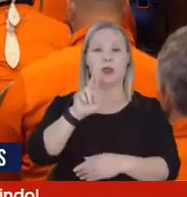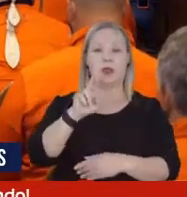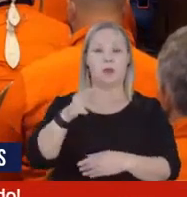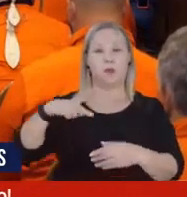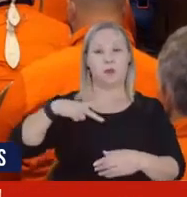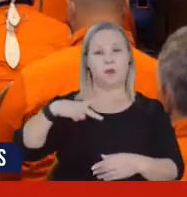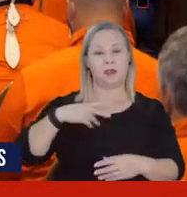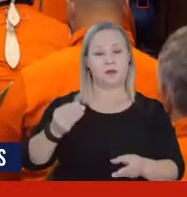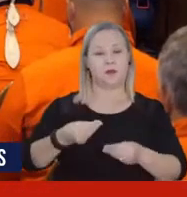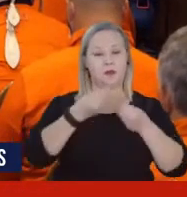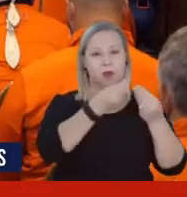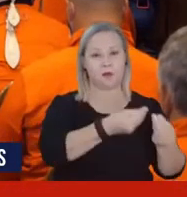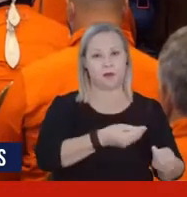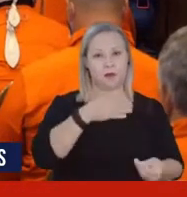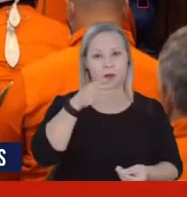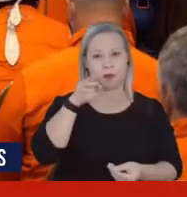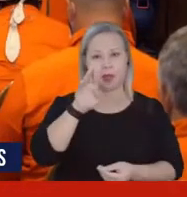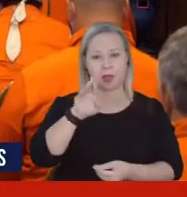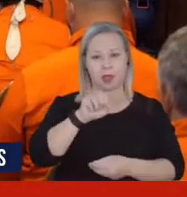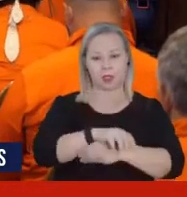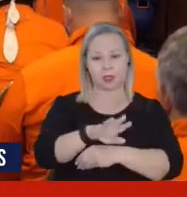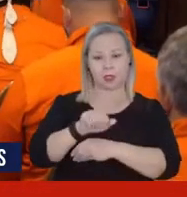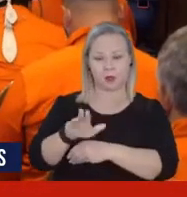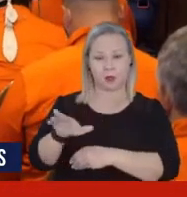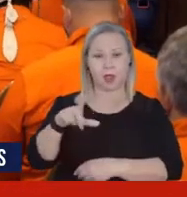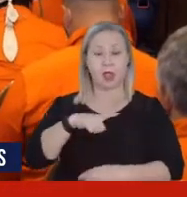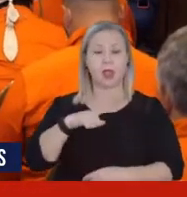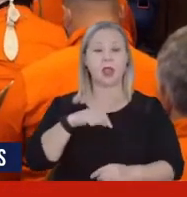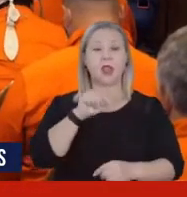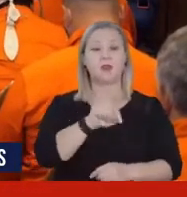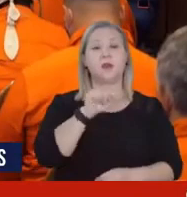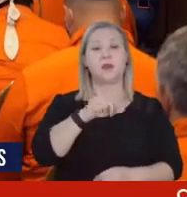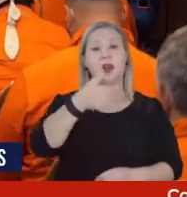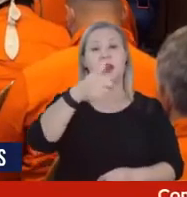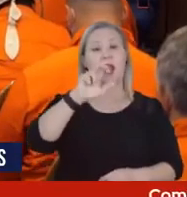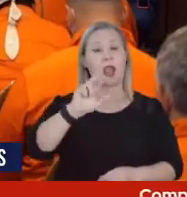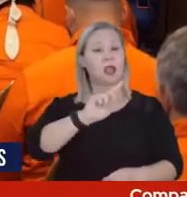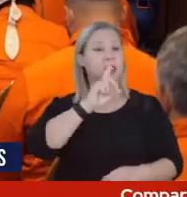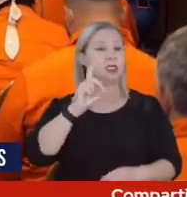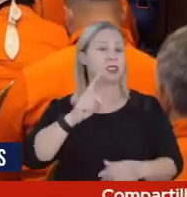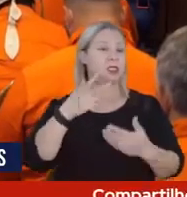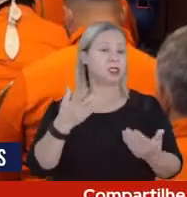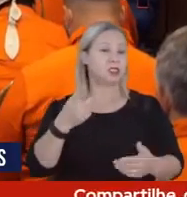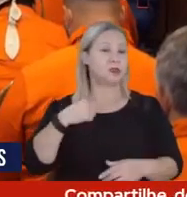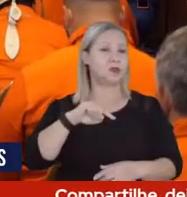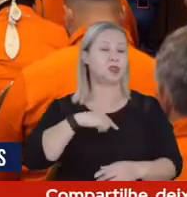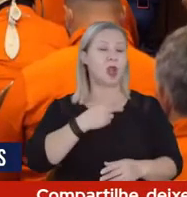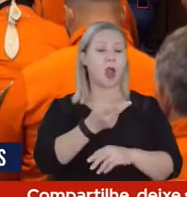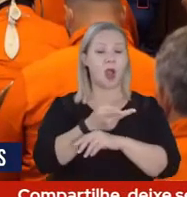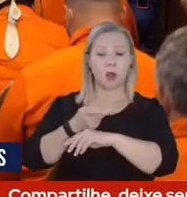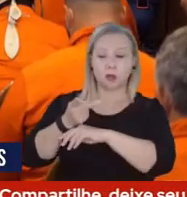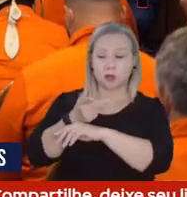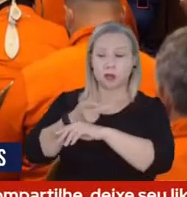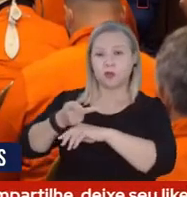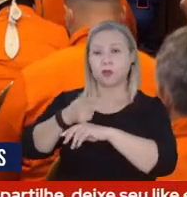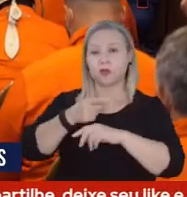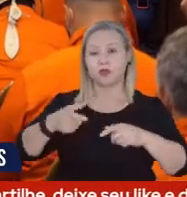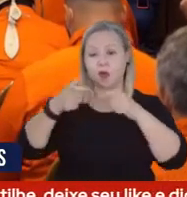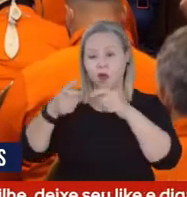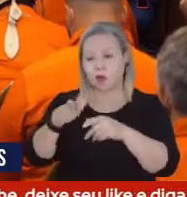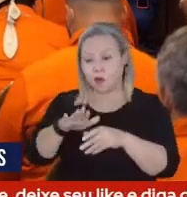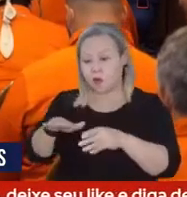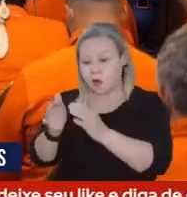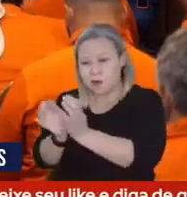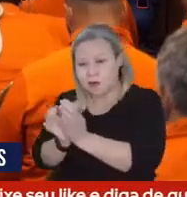distribuidora. Nós tivemos ali 15 dias para a gente procurar um localzinho para a gente ir